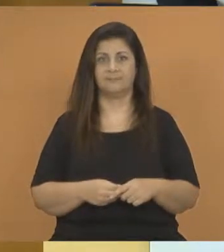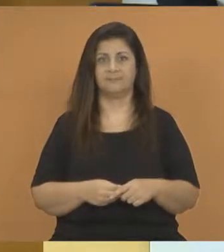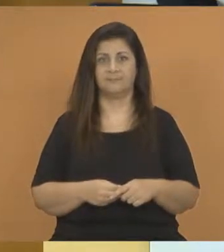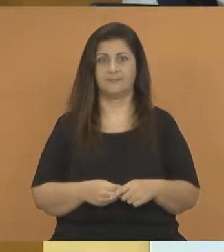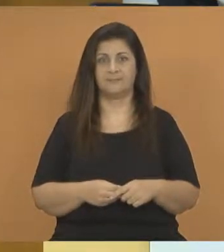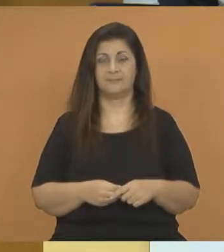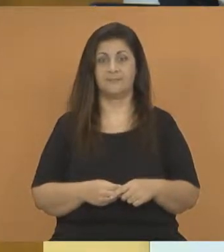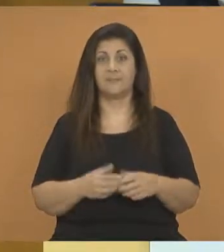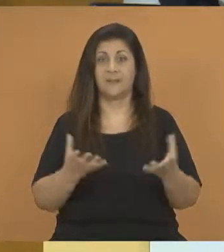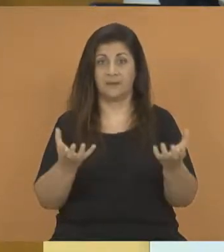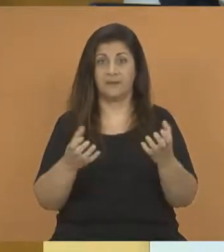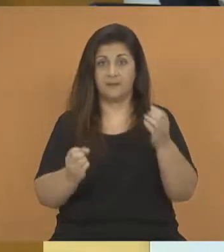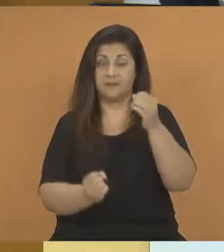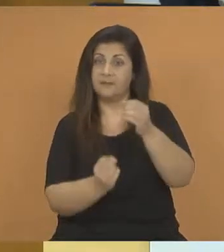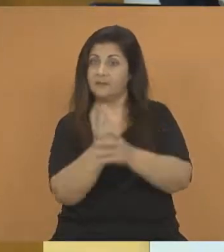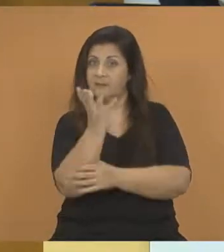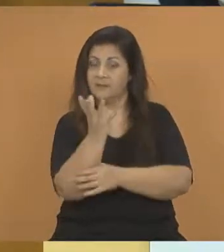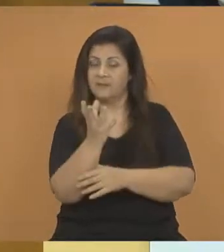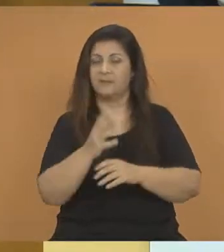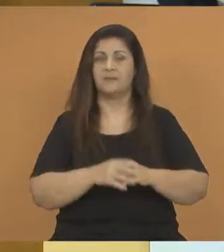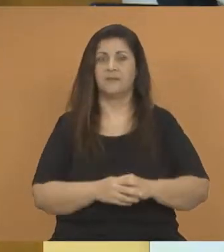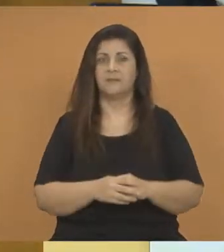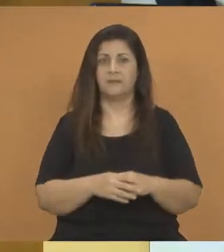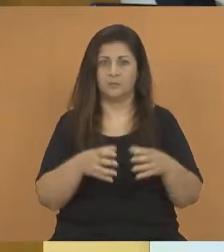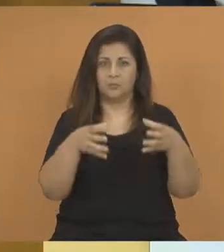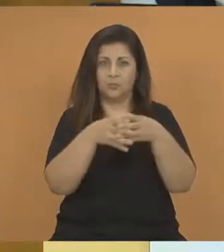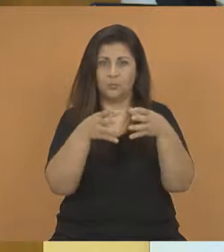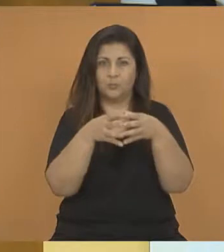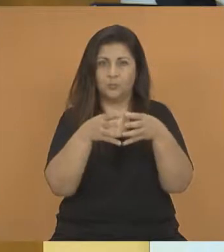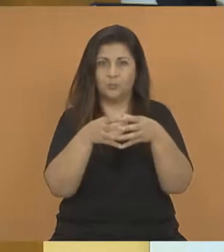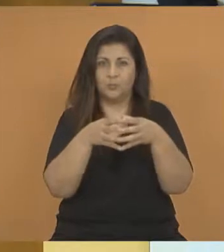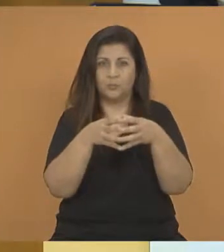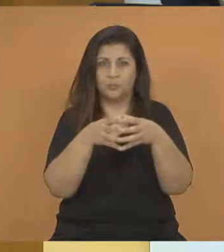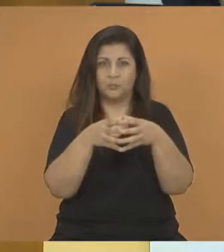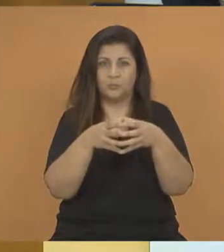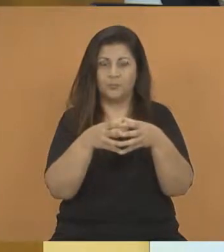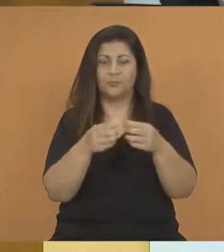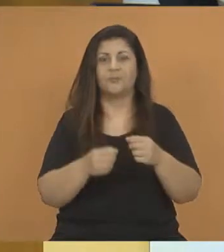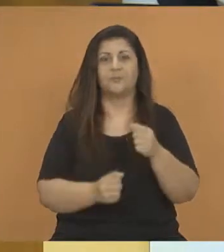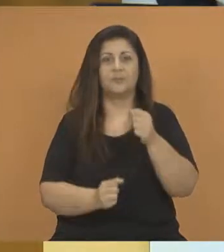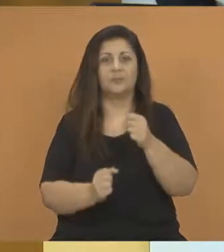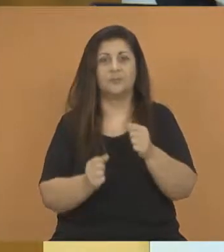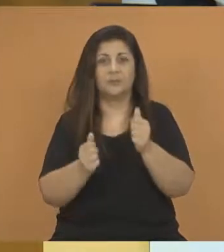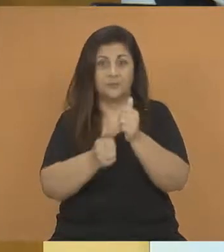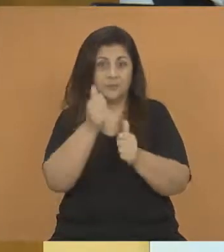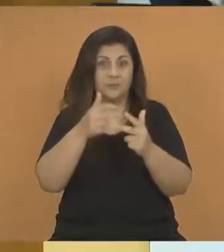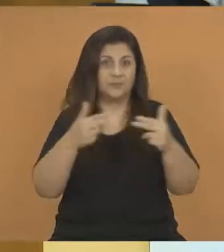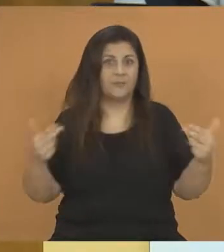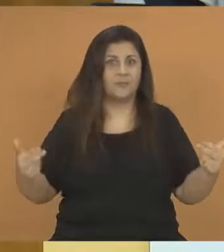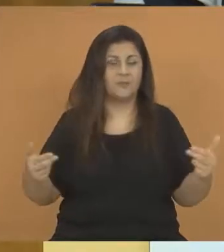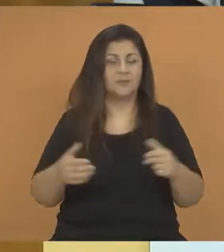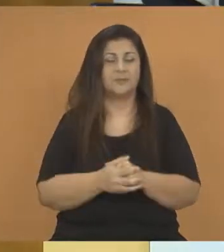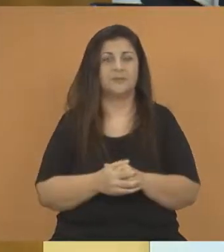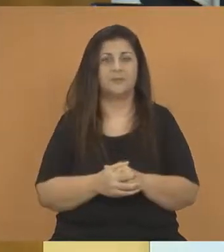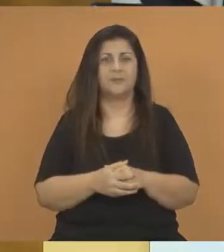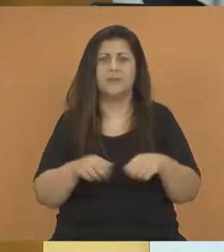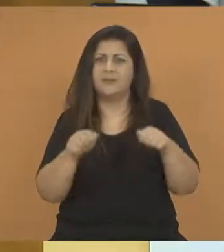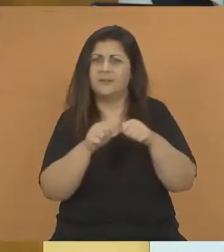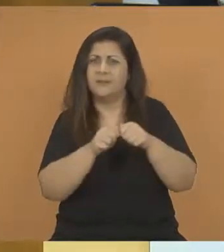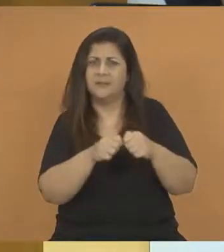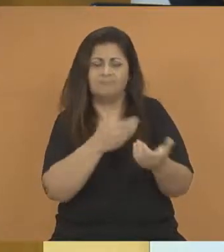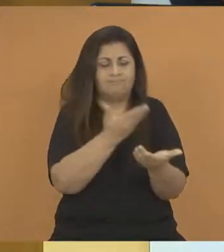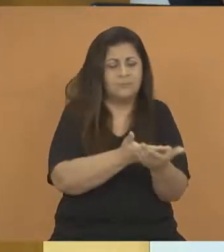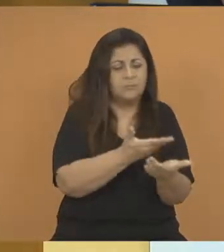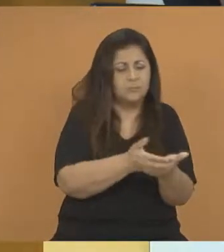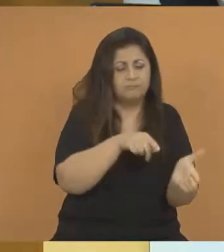Fica criado, no âmbito da Câmara Municipal de Jacareí, a Frente Popular do Esporte. Compete à frente realizar estudos,